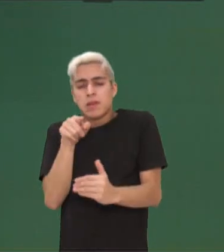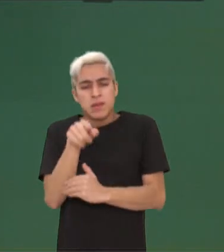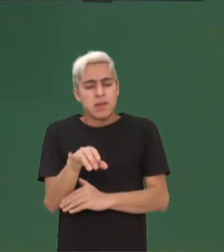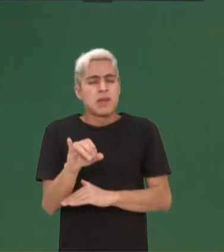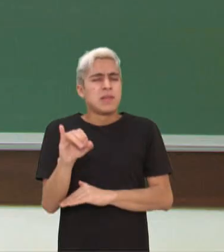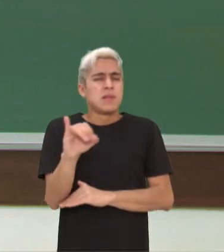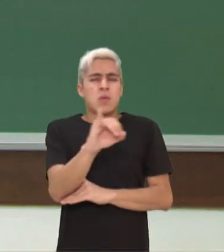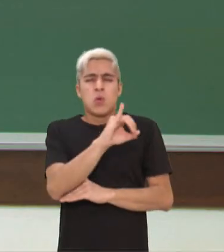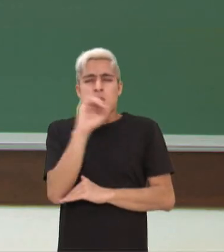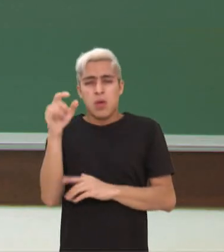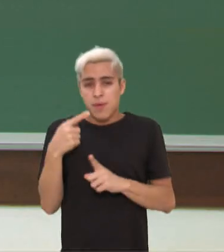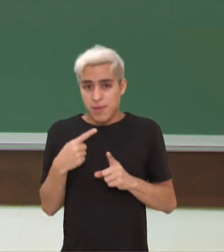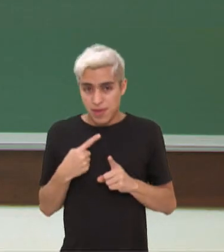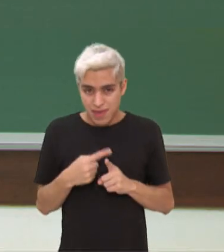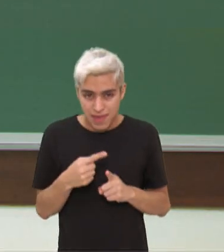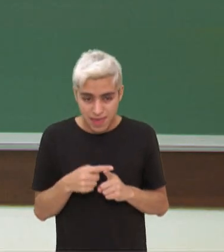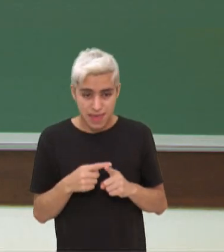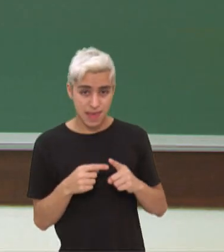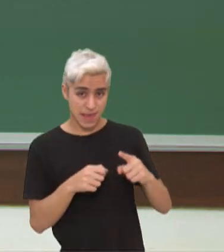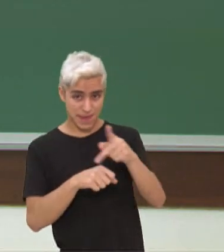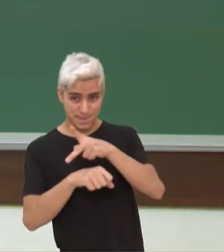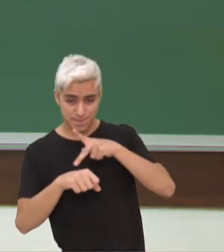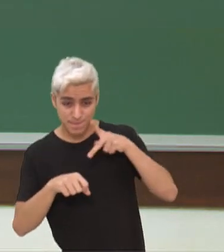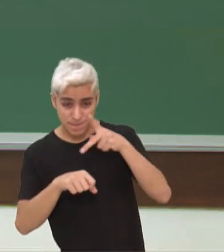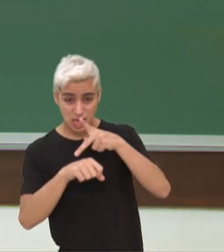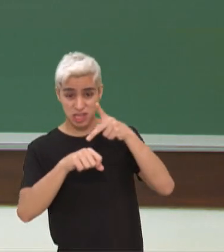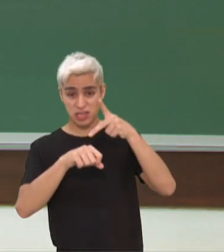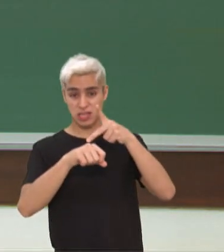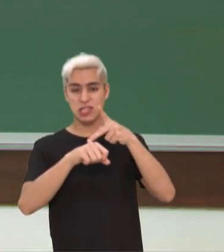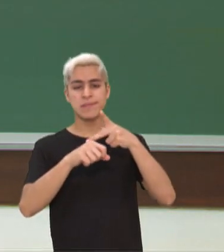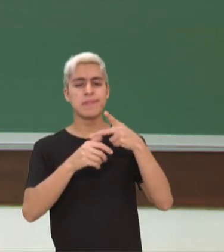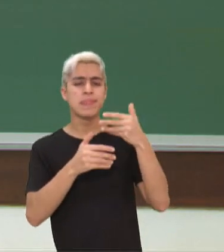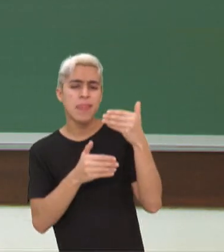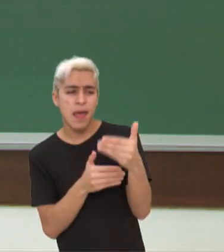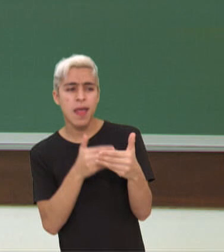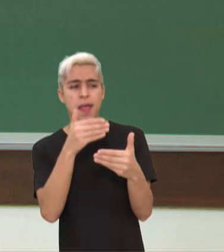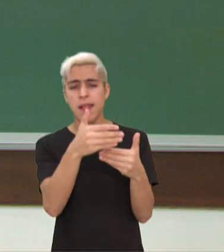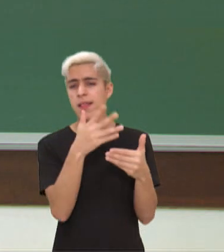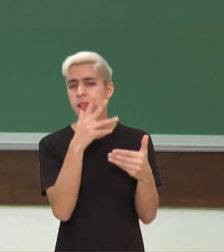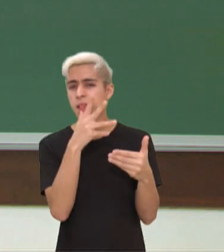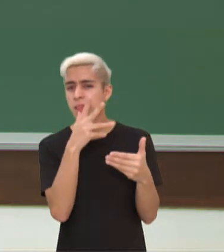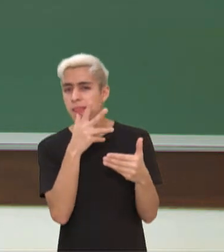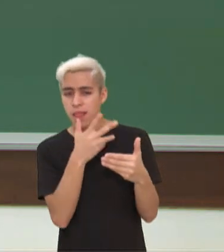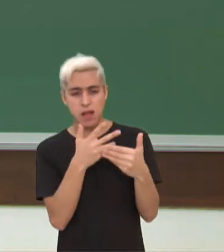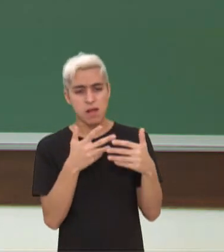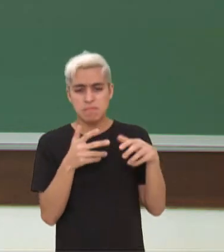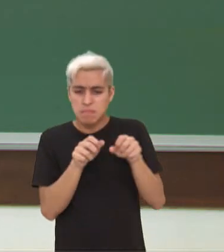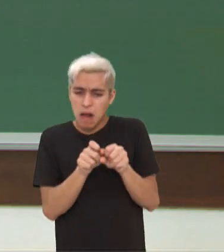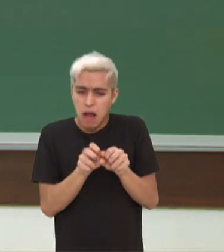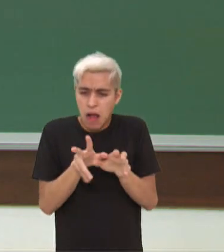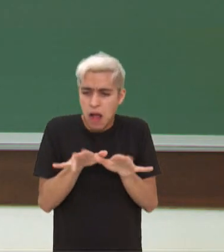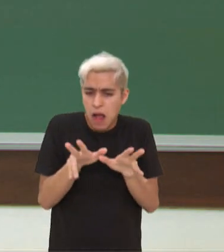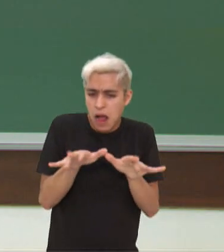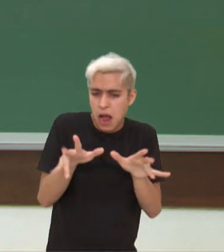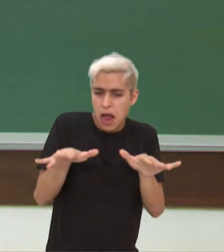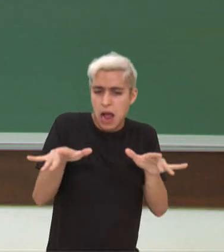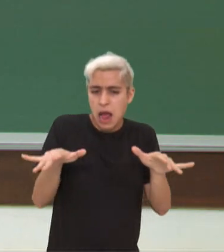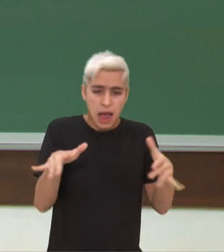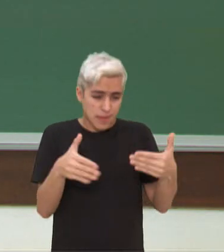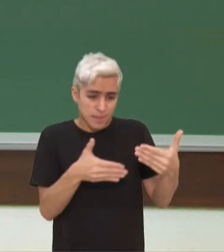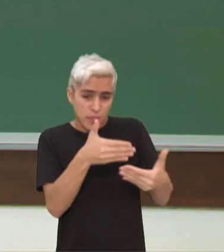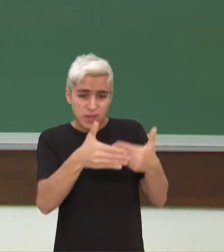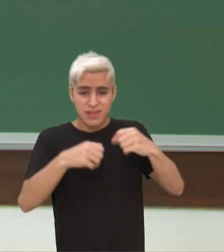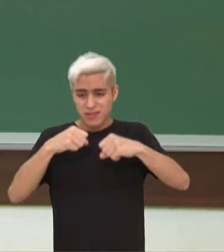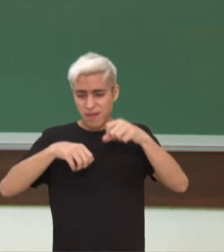importante, pessoal. Por quê? Porque os países que se desenvolveram mais tarde, que tiveram aquela ocupação desordenada, até mesmo dos